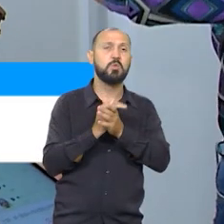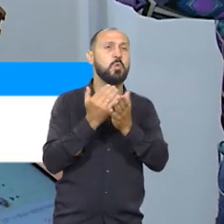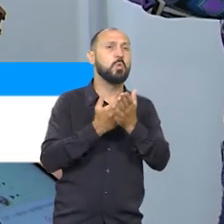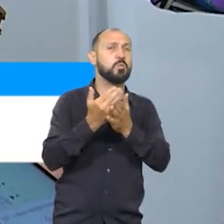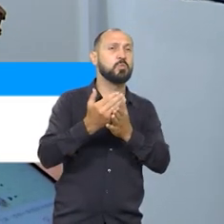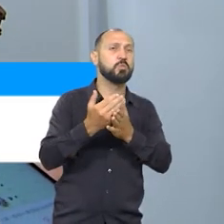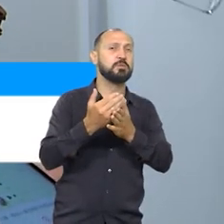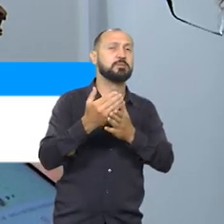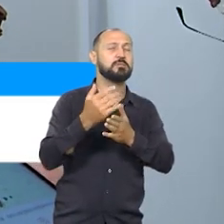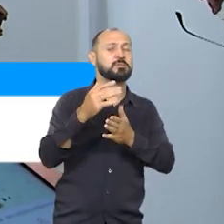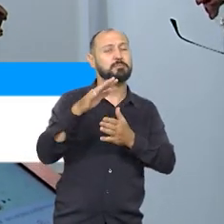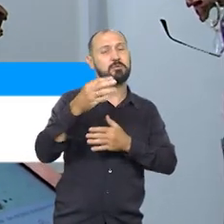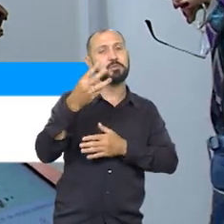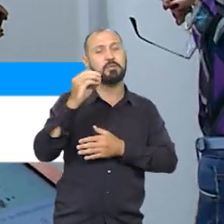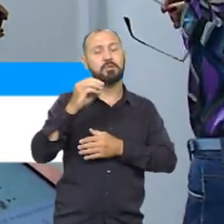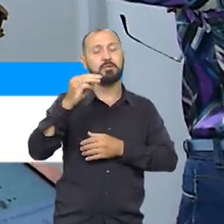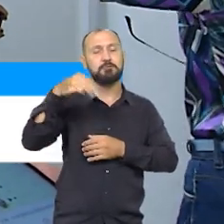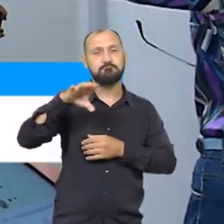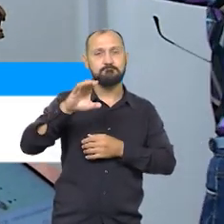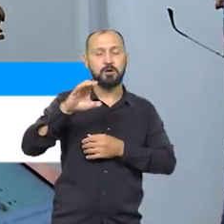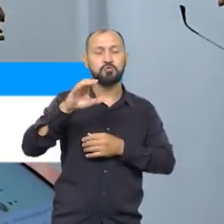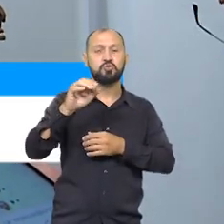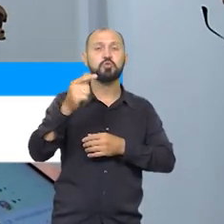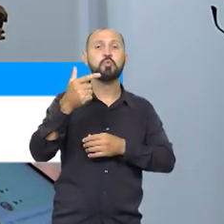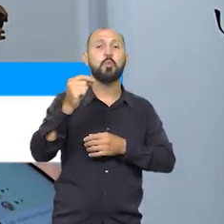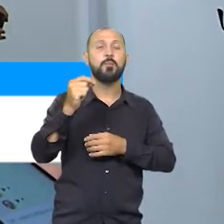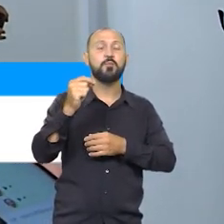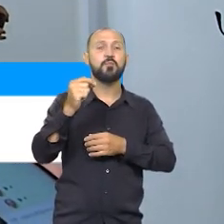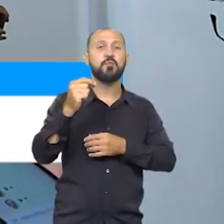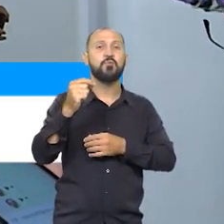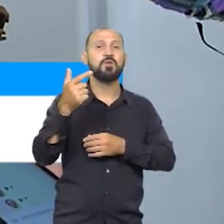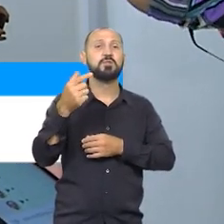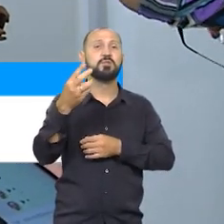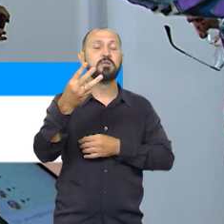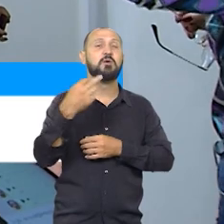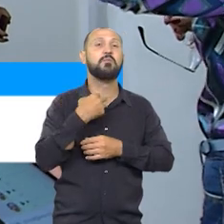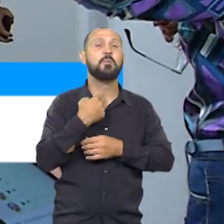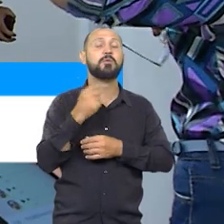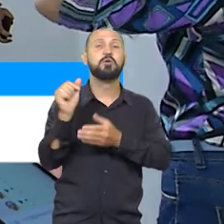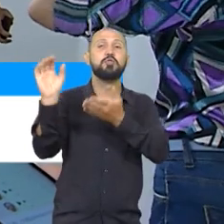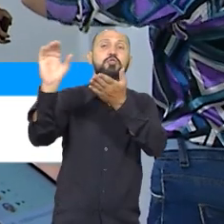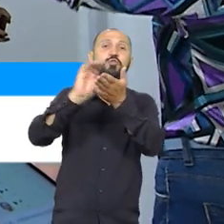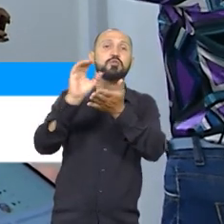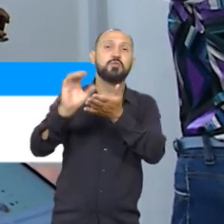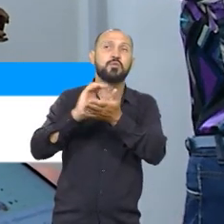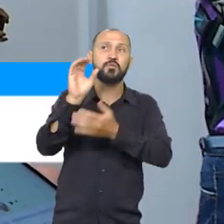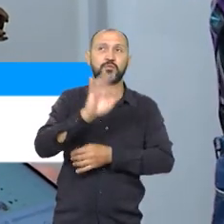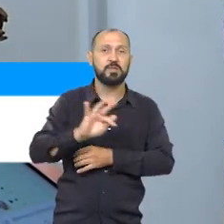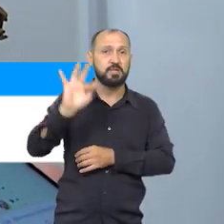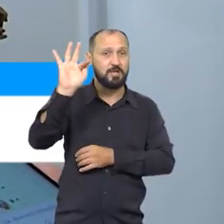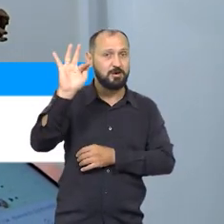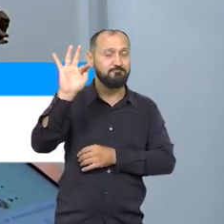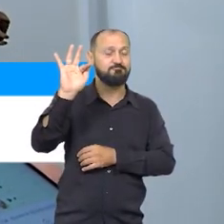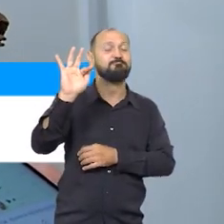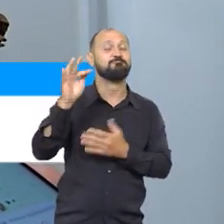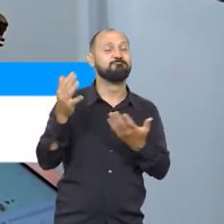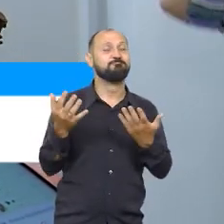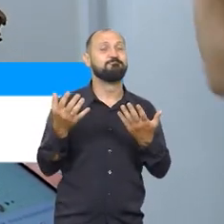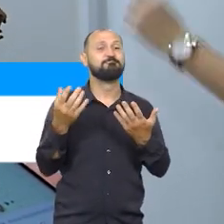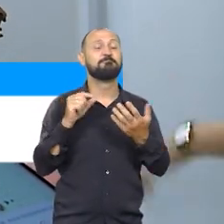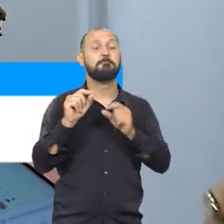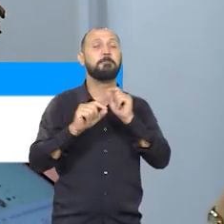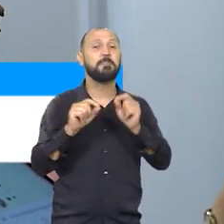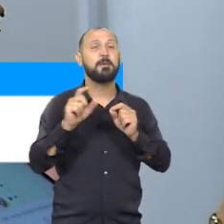está propondo a partir de 30 de março de 2023 eles estarão impedidos de acessar recursos federais